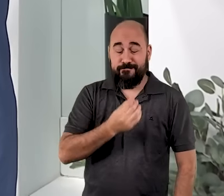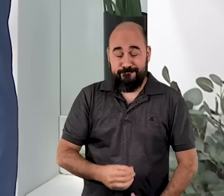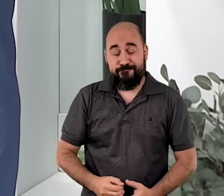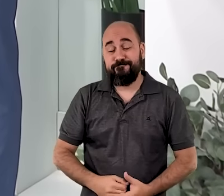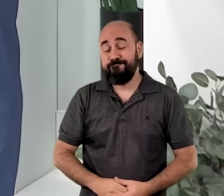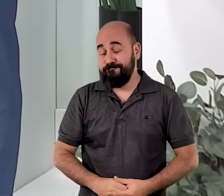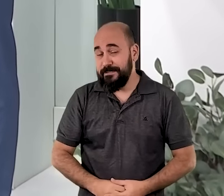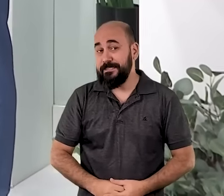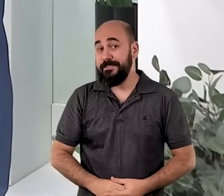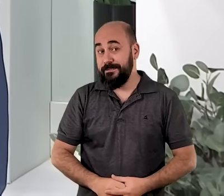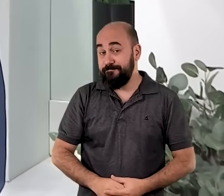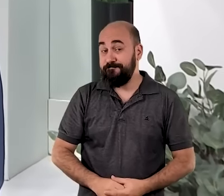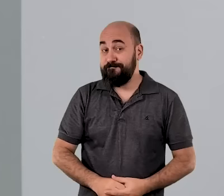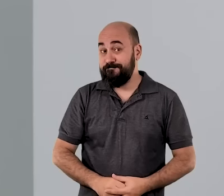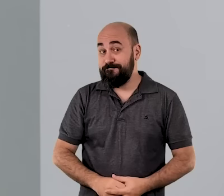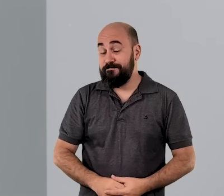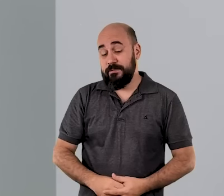lar.